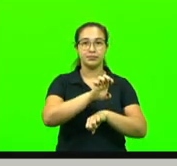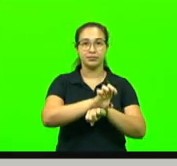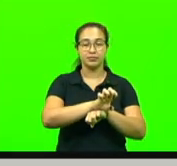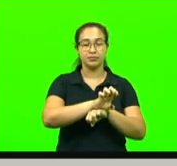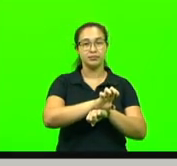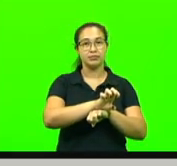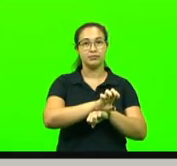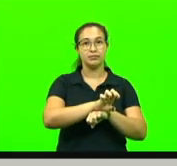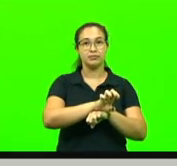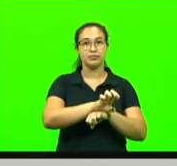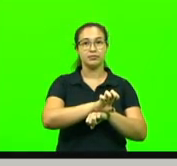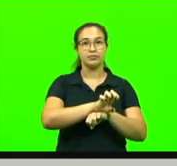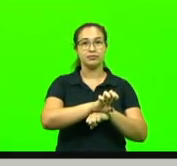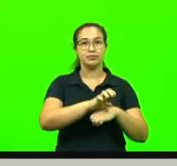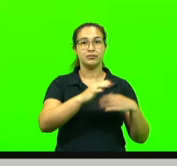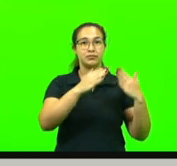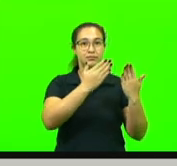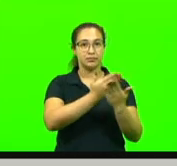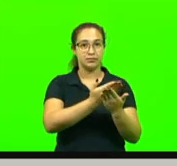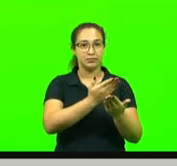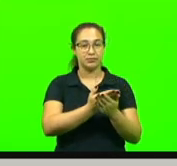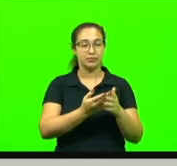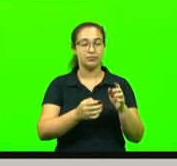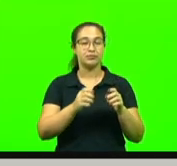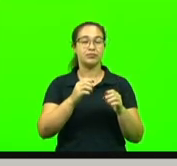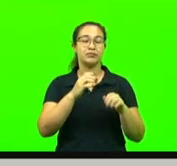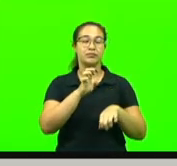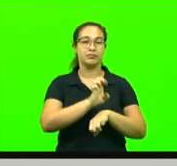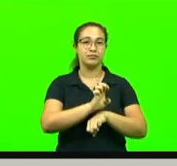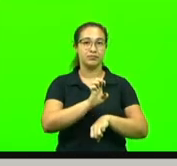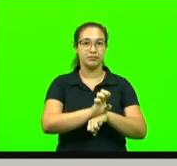públicas da rede estadual de ensino do Estado de Santa Catarina,